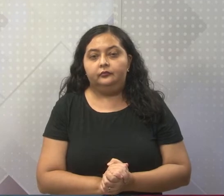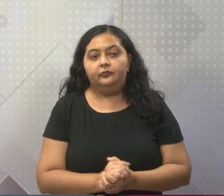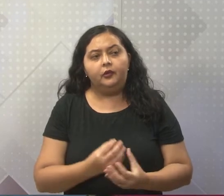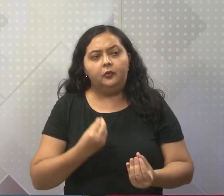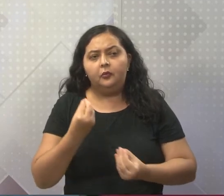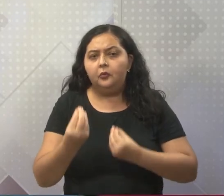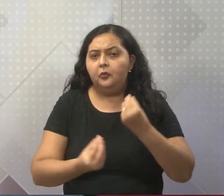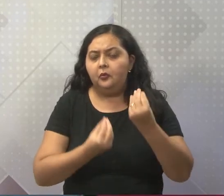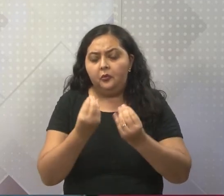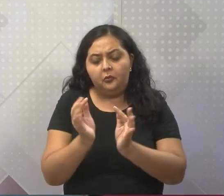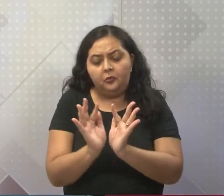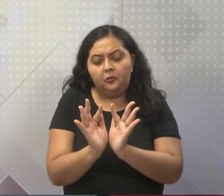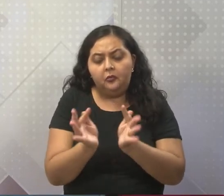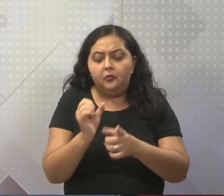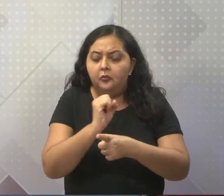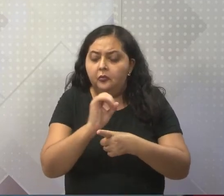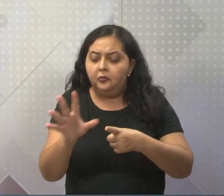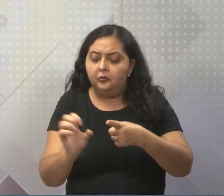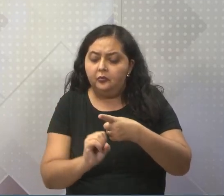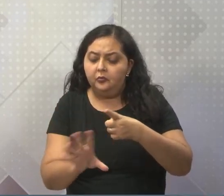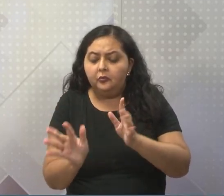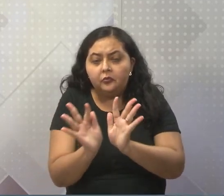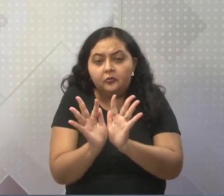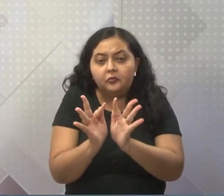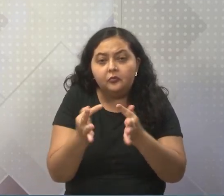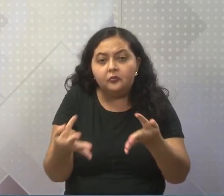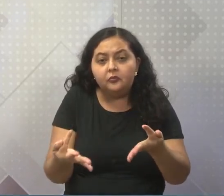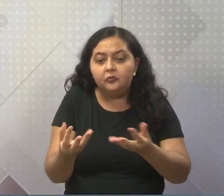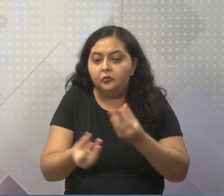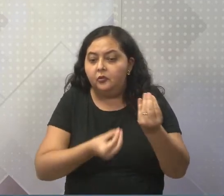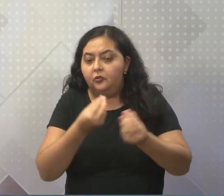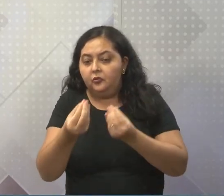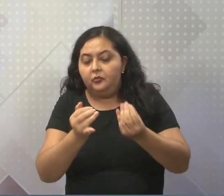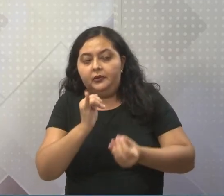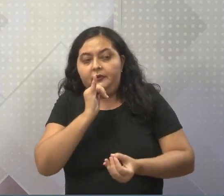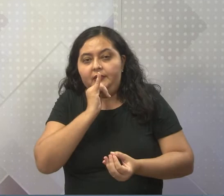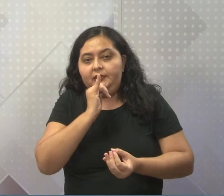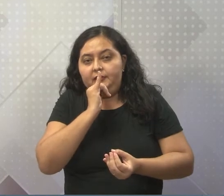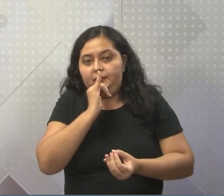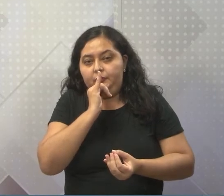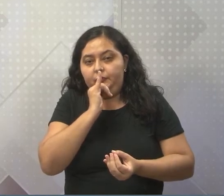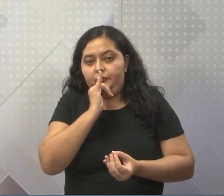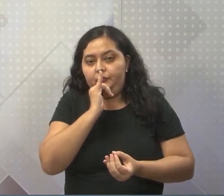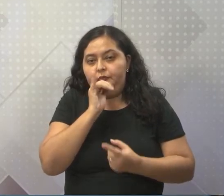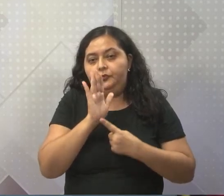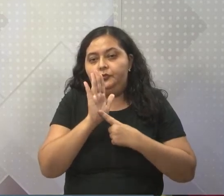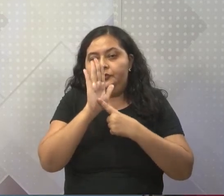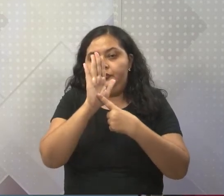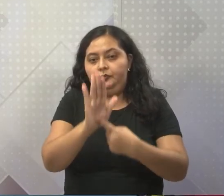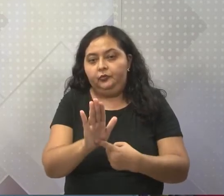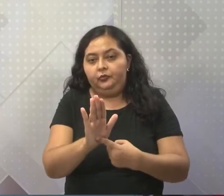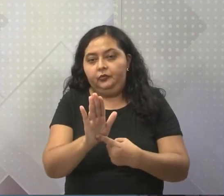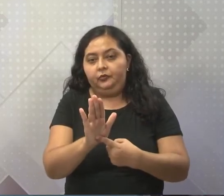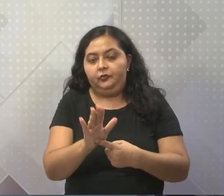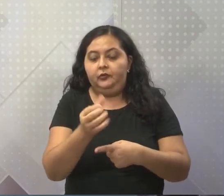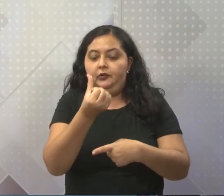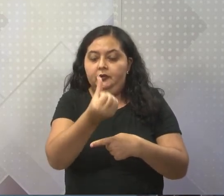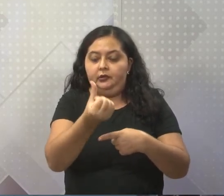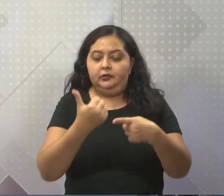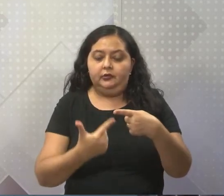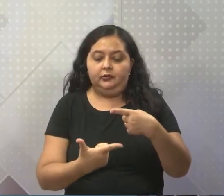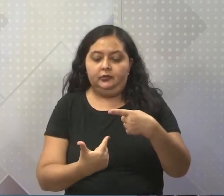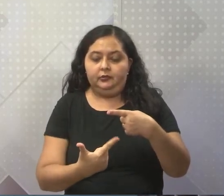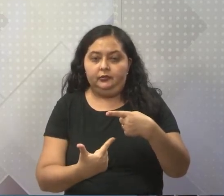Como eu faço uma simplificação de frações? Deixa eu pegar um dos exemplos que eu trouxe. Pronto. Vamos começar com 6